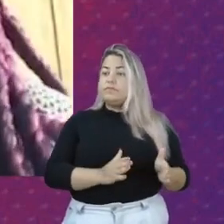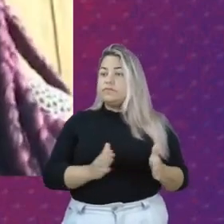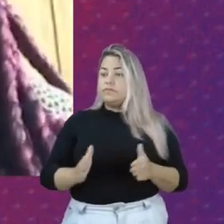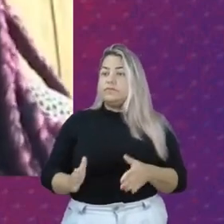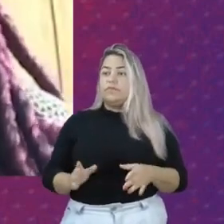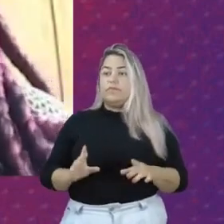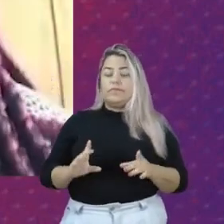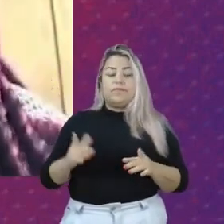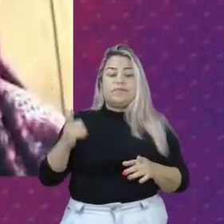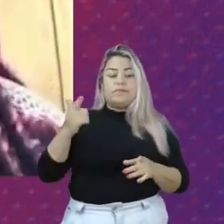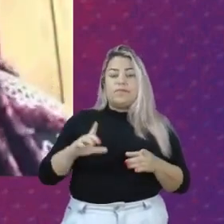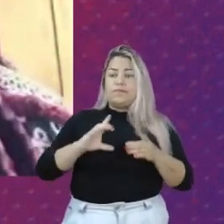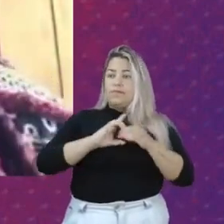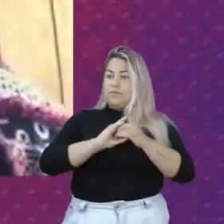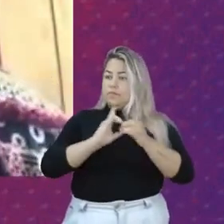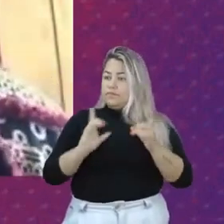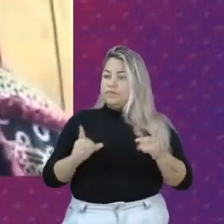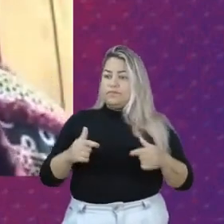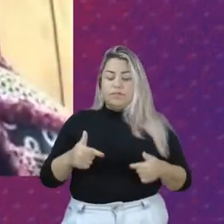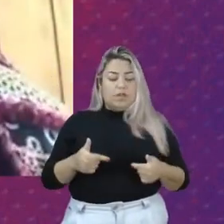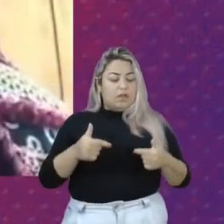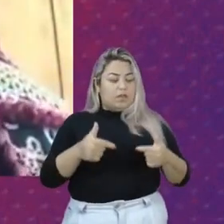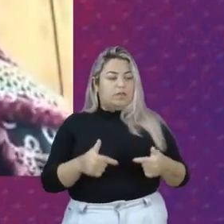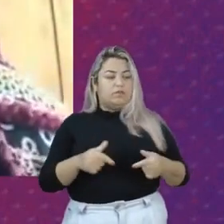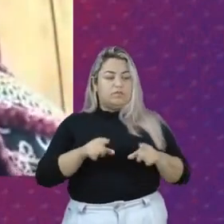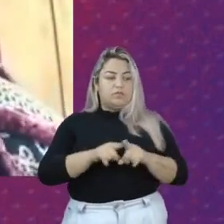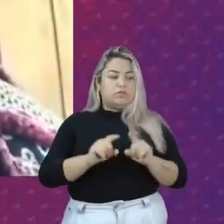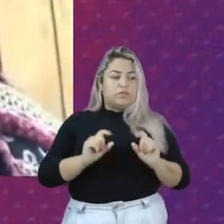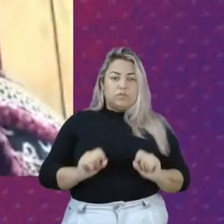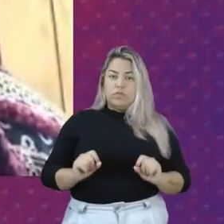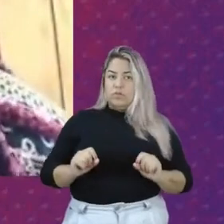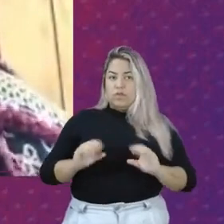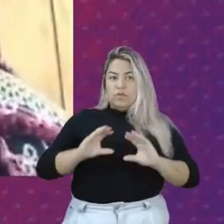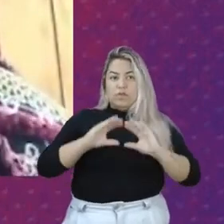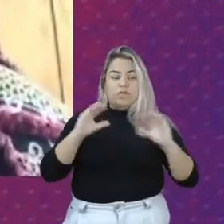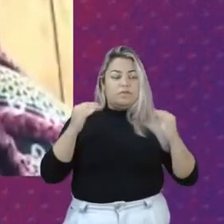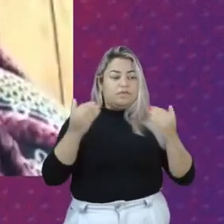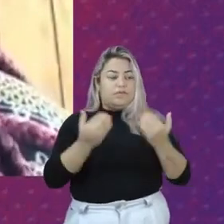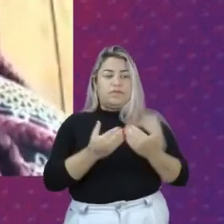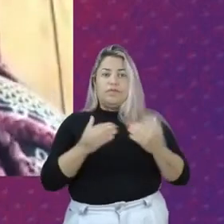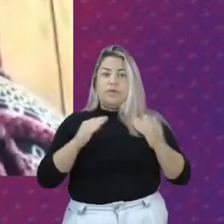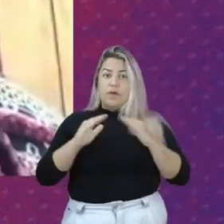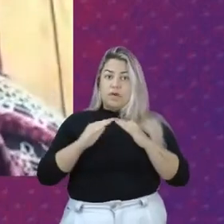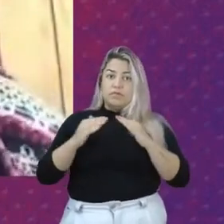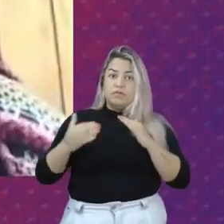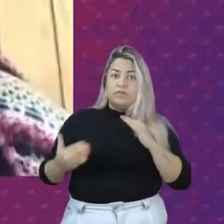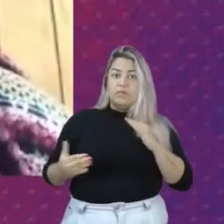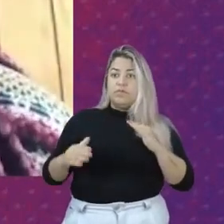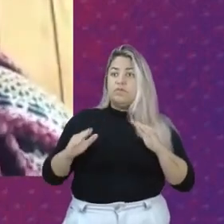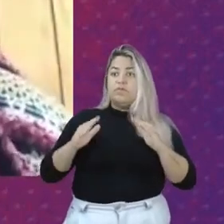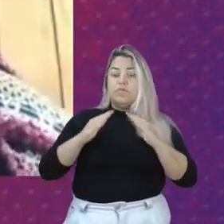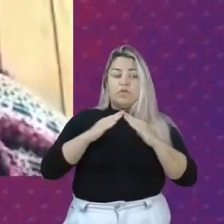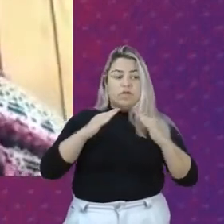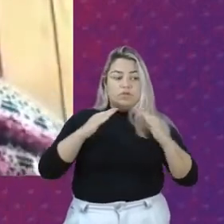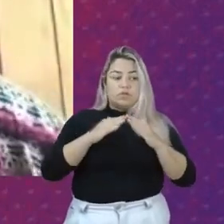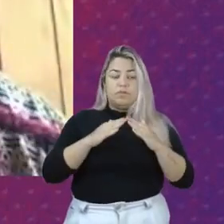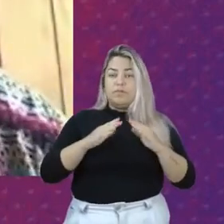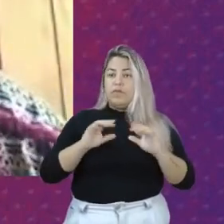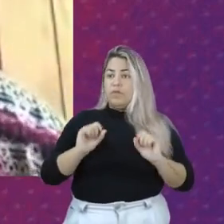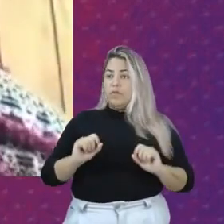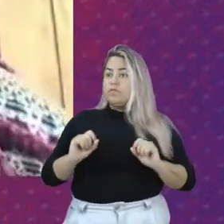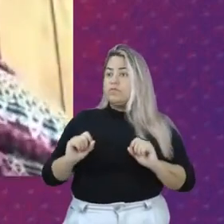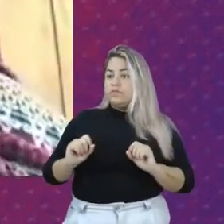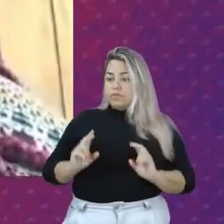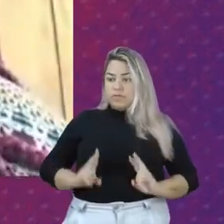de redemocratização e da luta do movimento comunitário, do movimento favelado, dos moradores e moradoras de favela